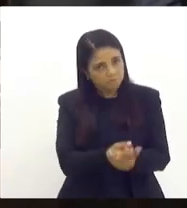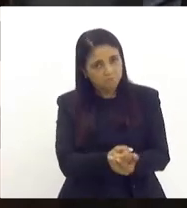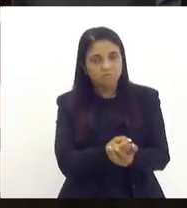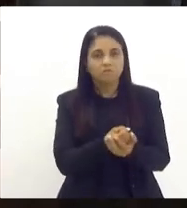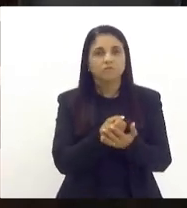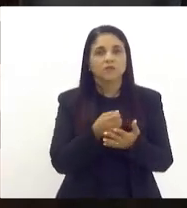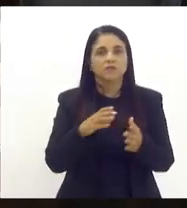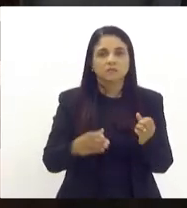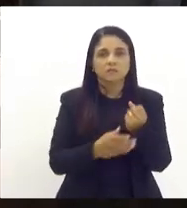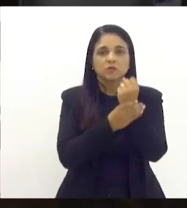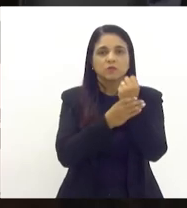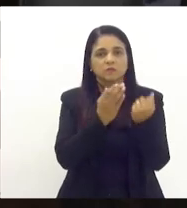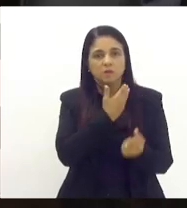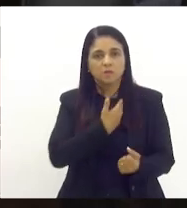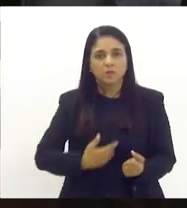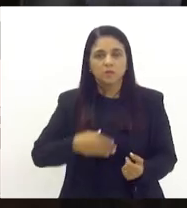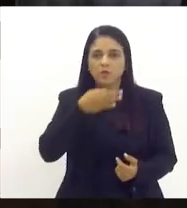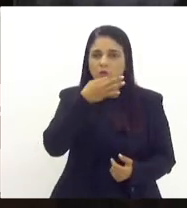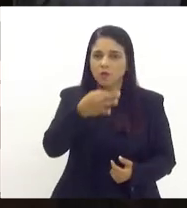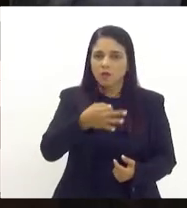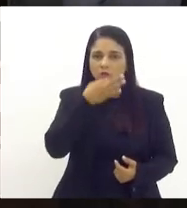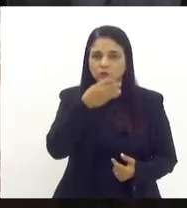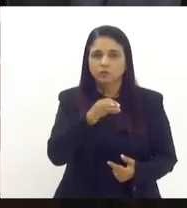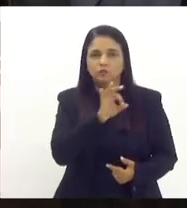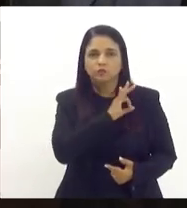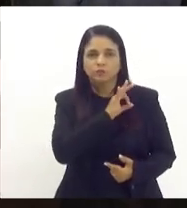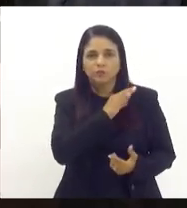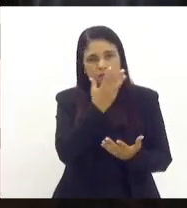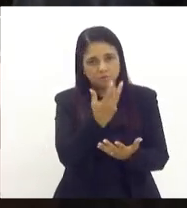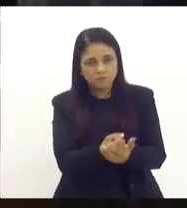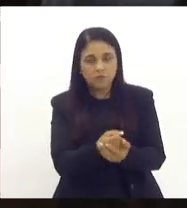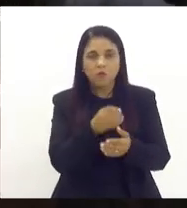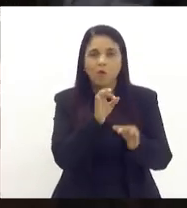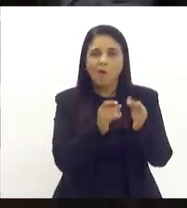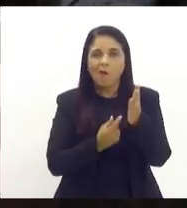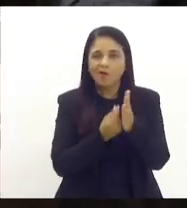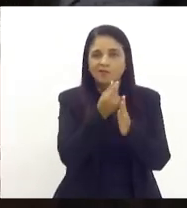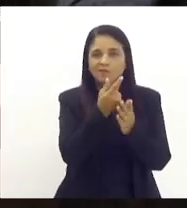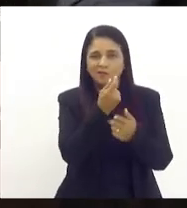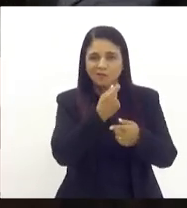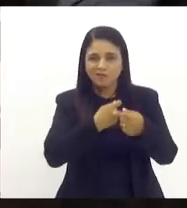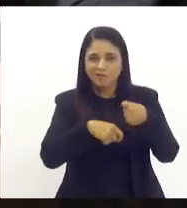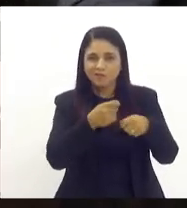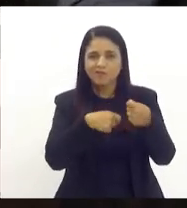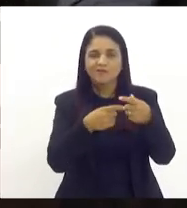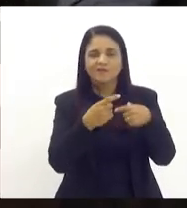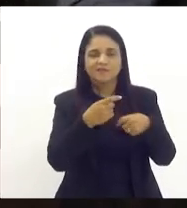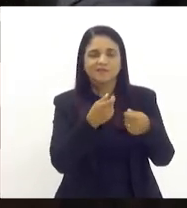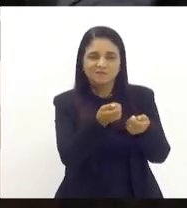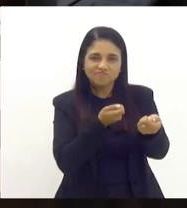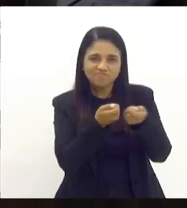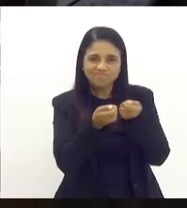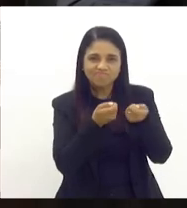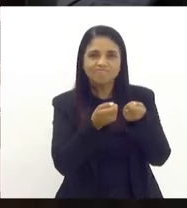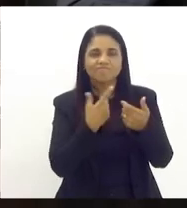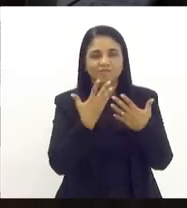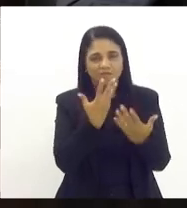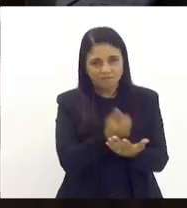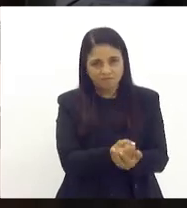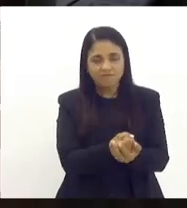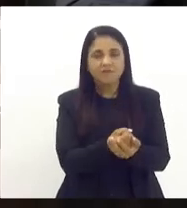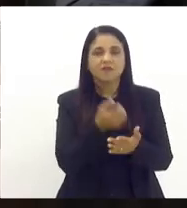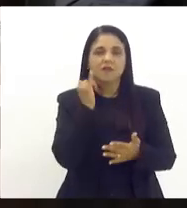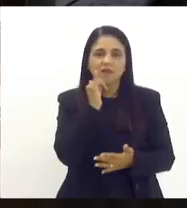de segurança pública e assuntos de polícia favorável de orçamento finança fiscalização financeira e controle favorável